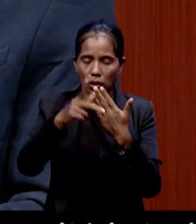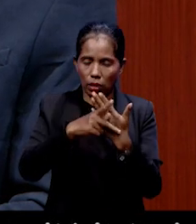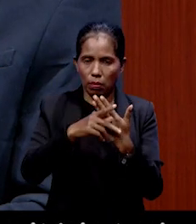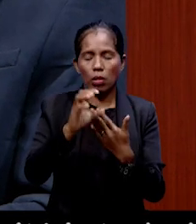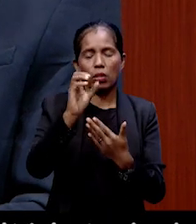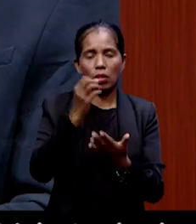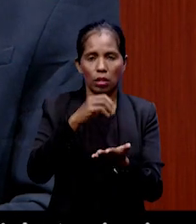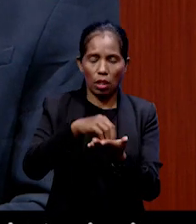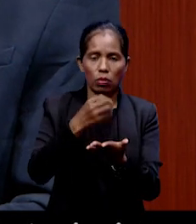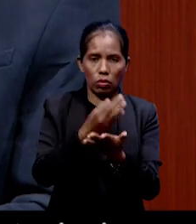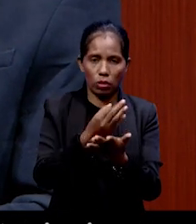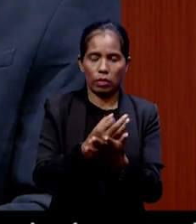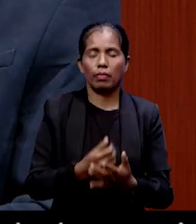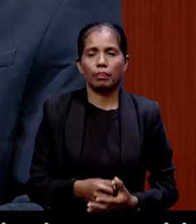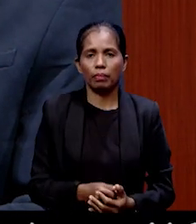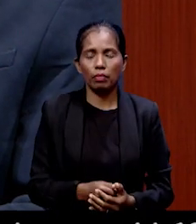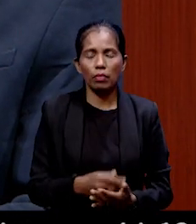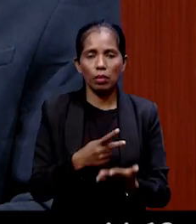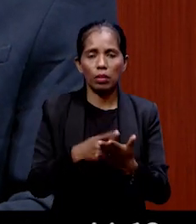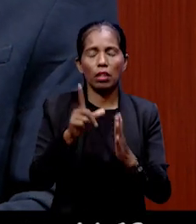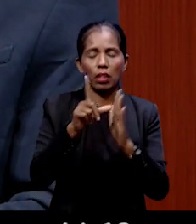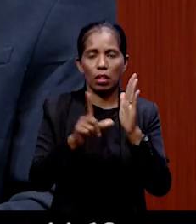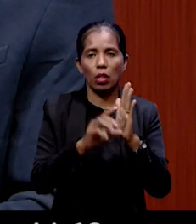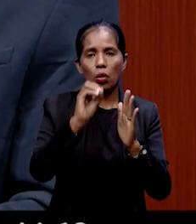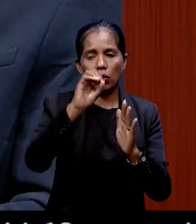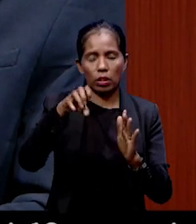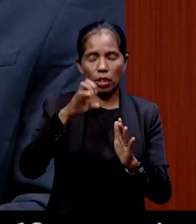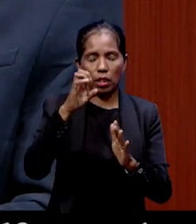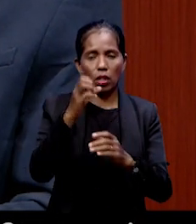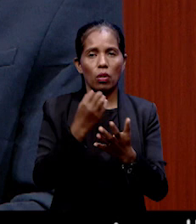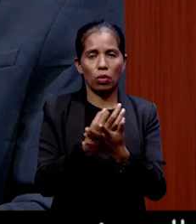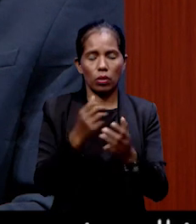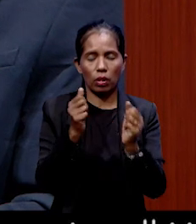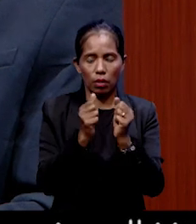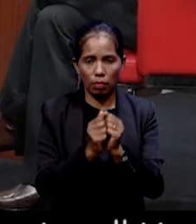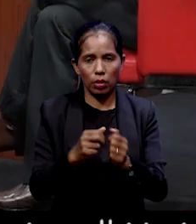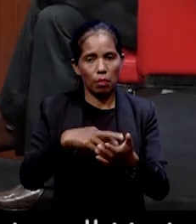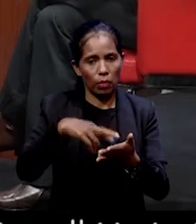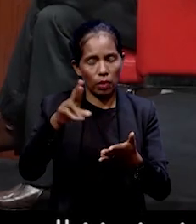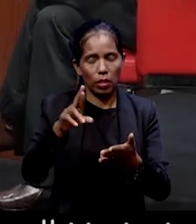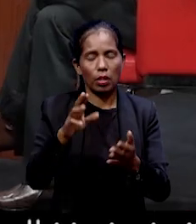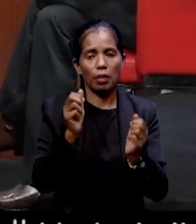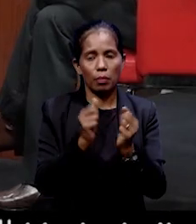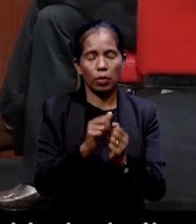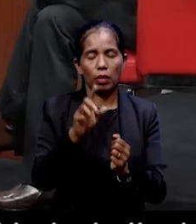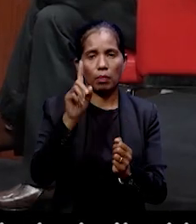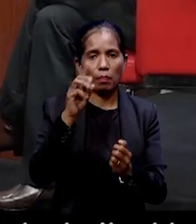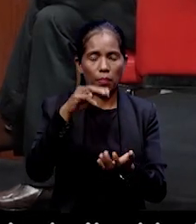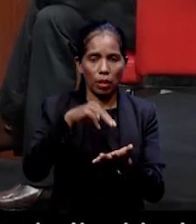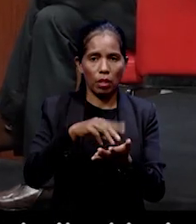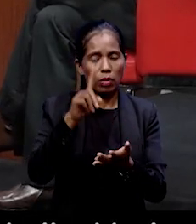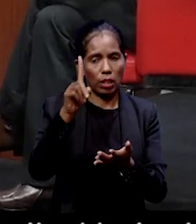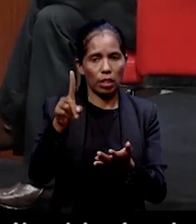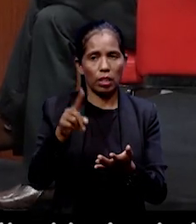Orçamento ba. Proposta lei hoje é rihun rua rua nulu resin rua, o montante aprovado, bilhão ida resin, se